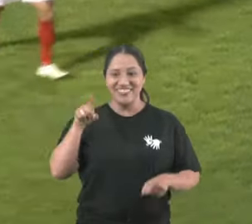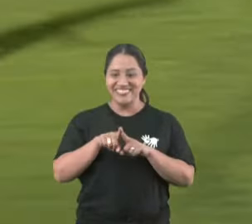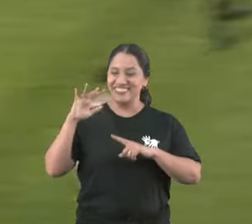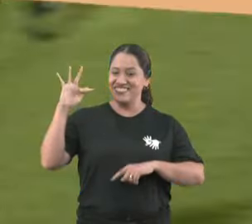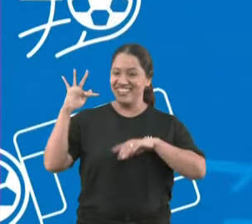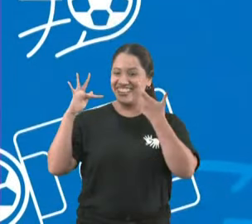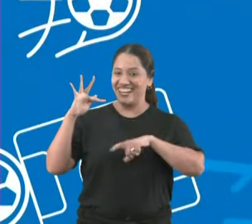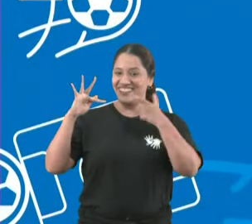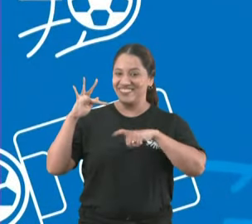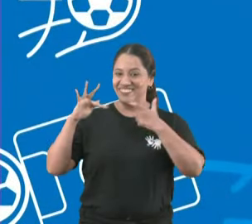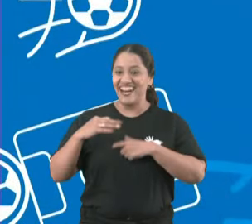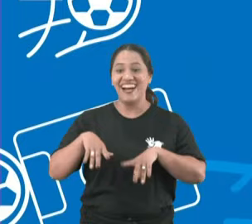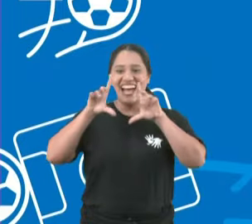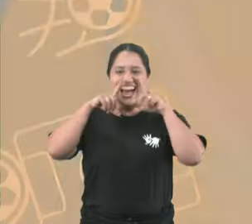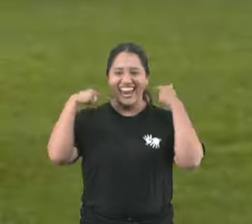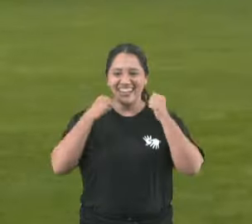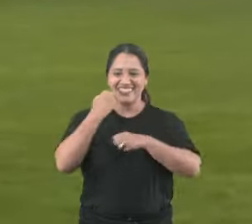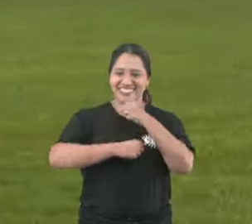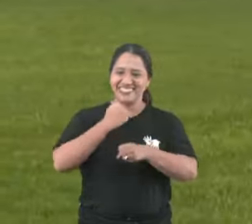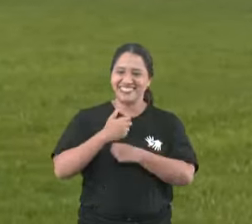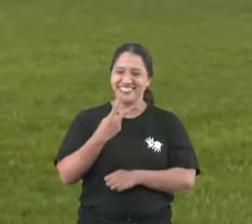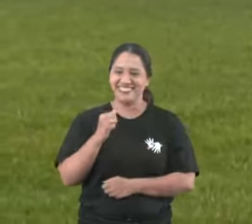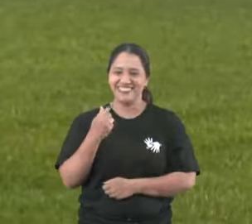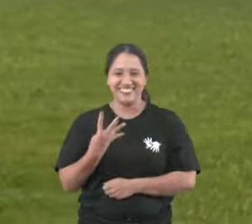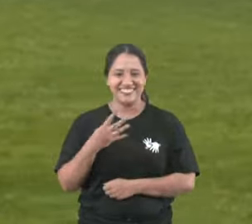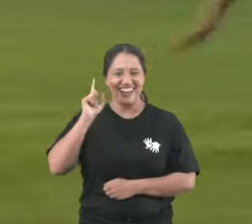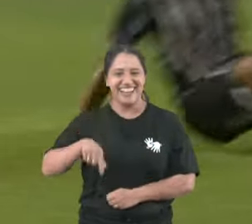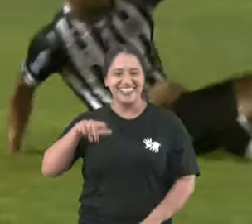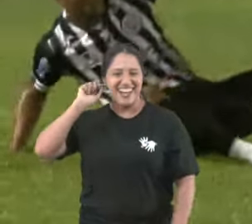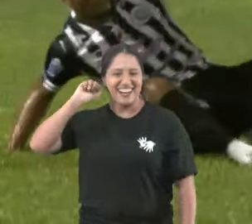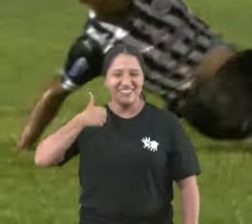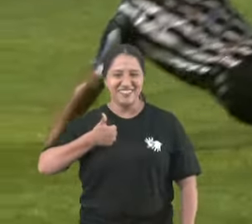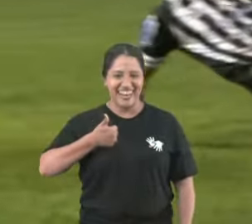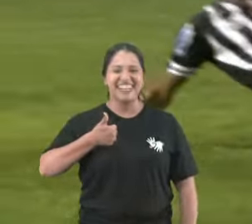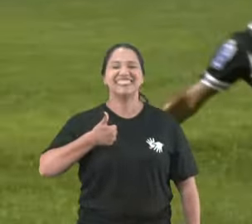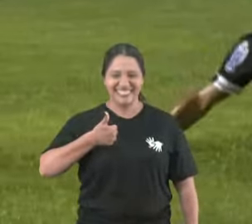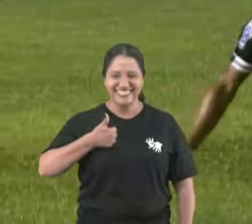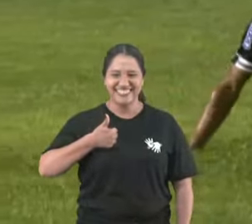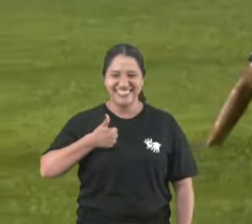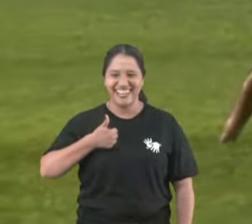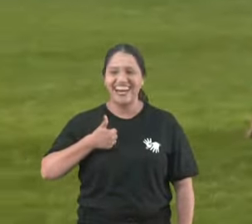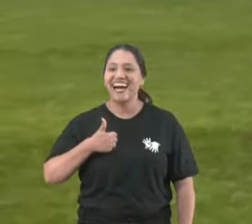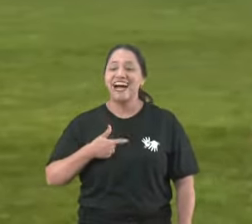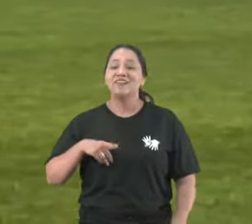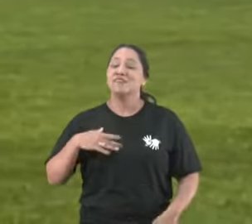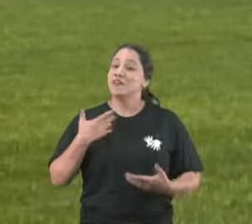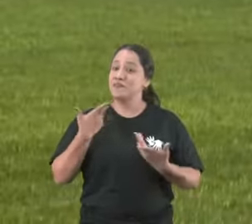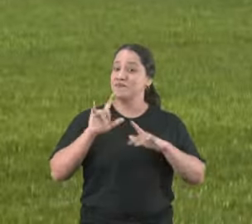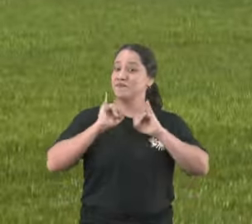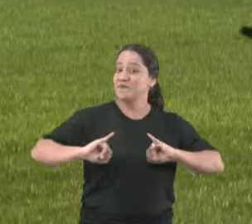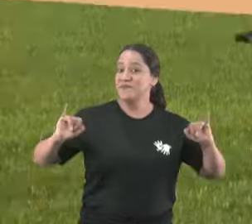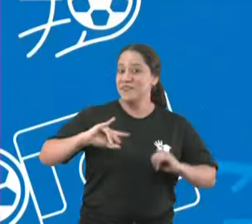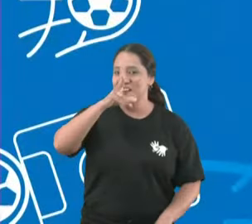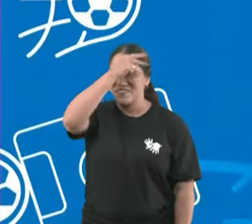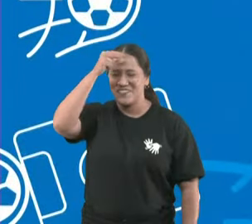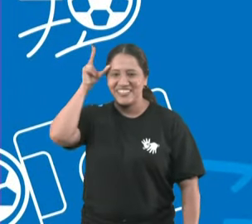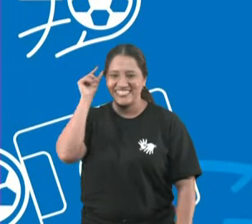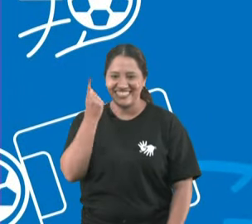TV. Alagoano 2024 é massa. Um oferecimento. Prefeitura de